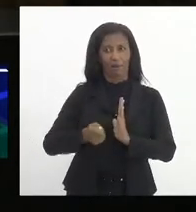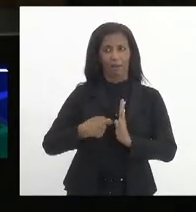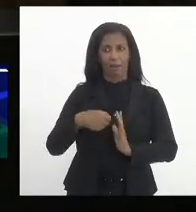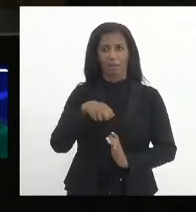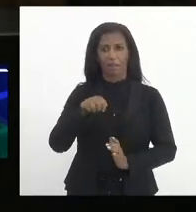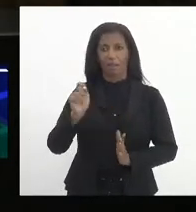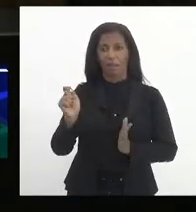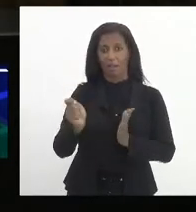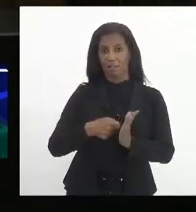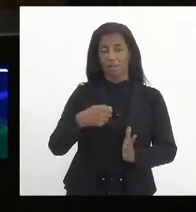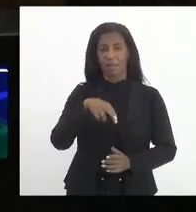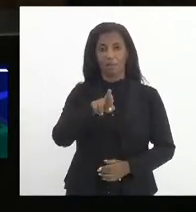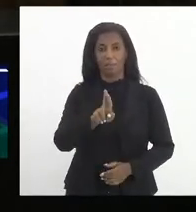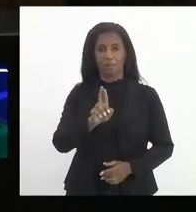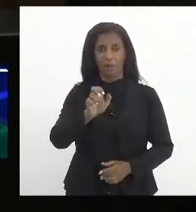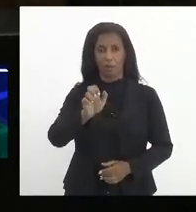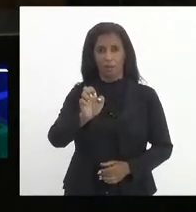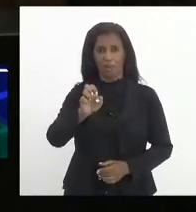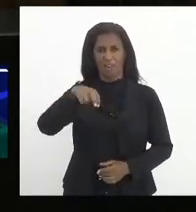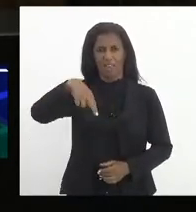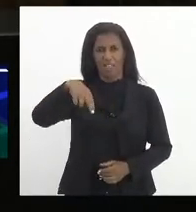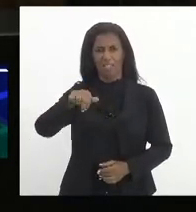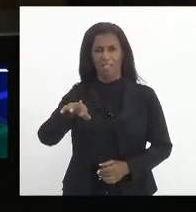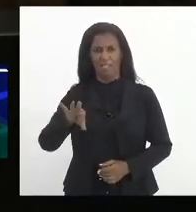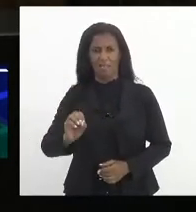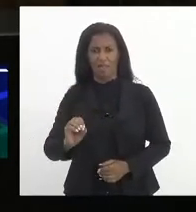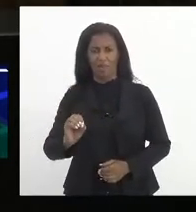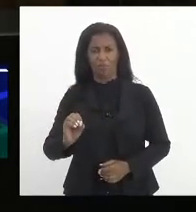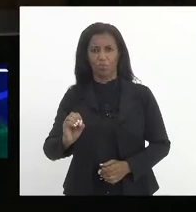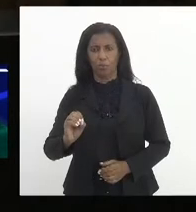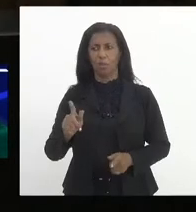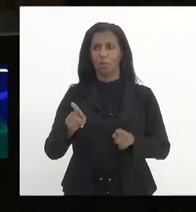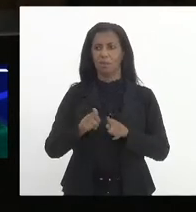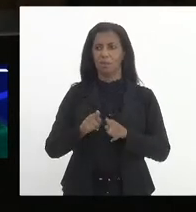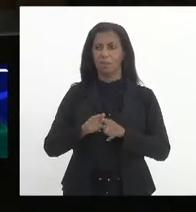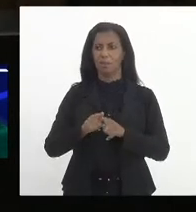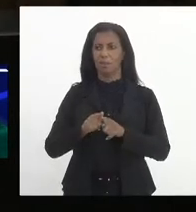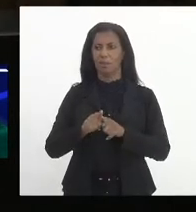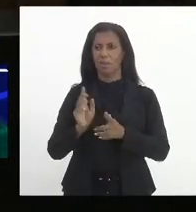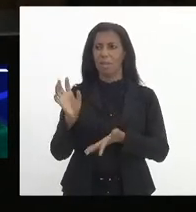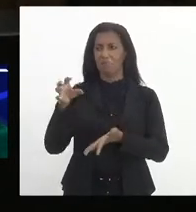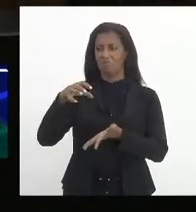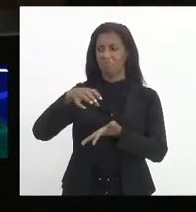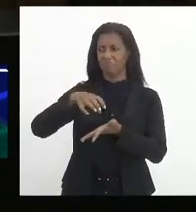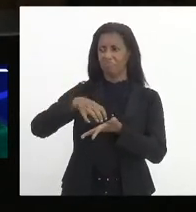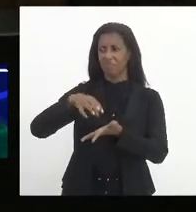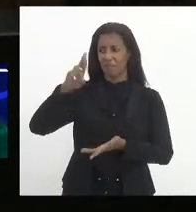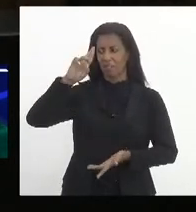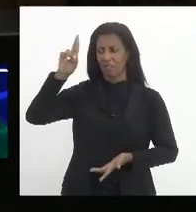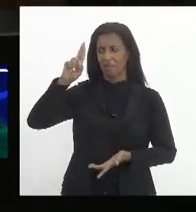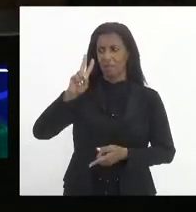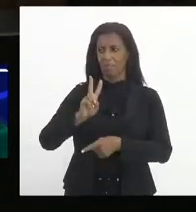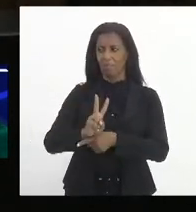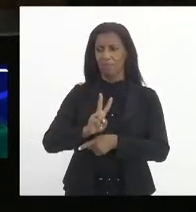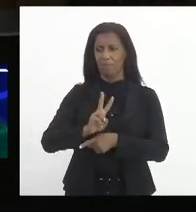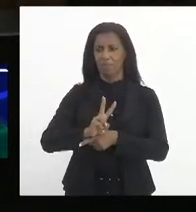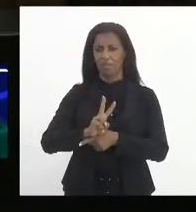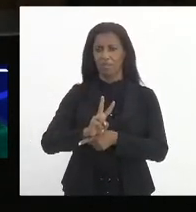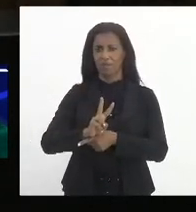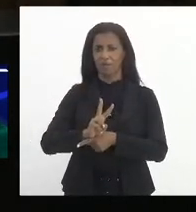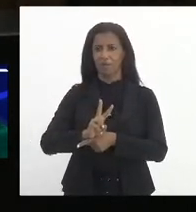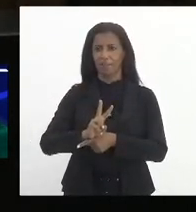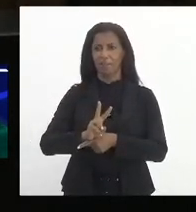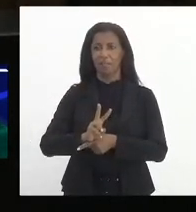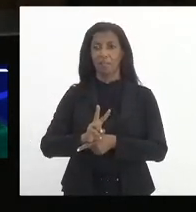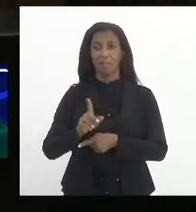Renato cony serôdio superintendente de atenção primária e esse documento